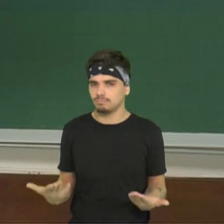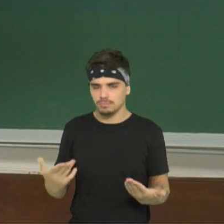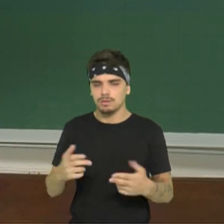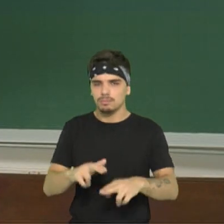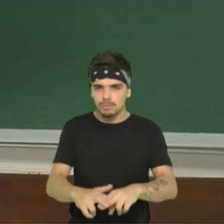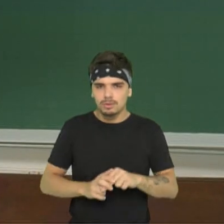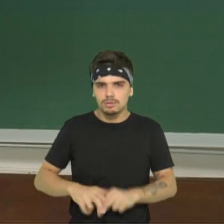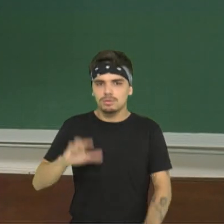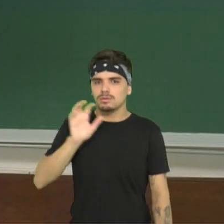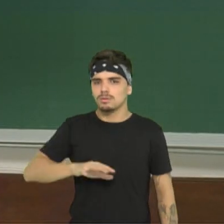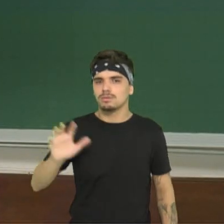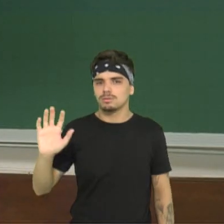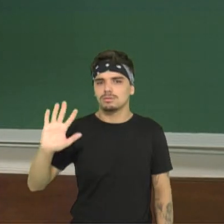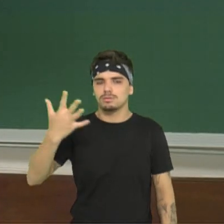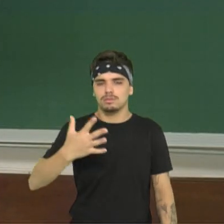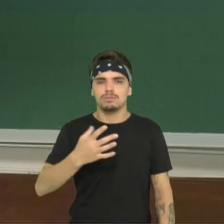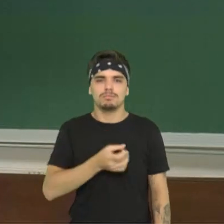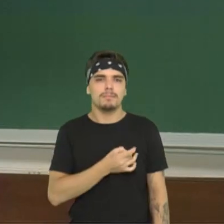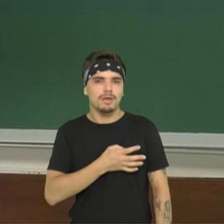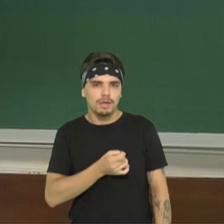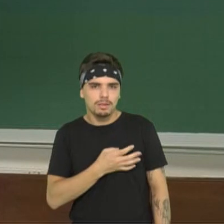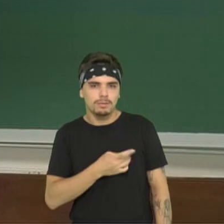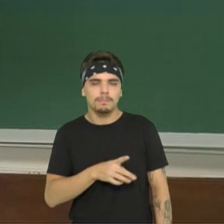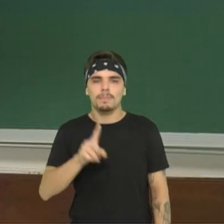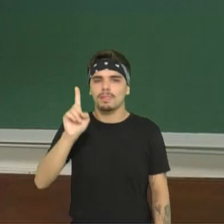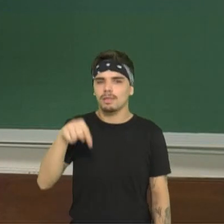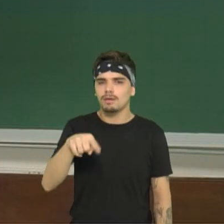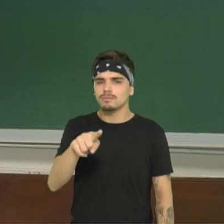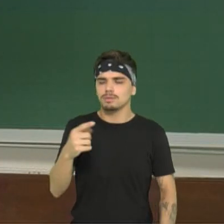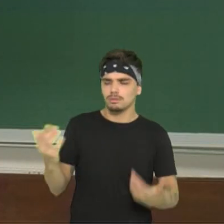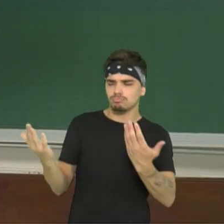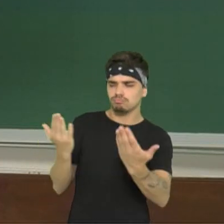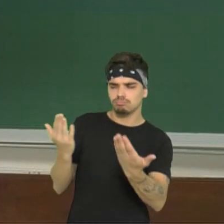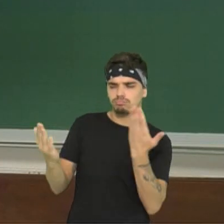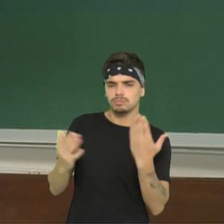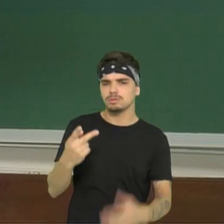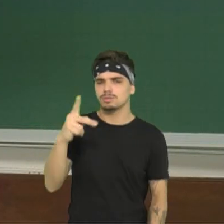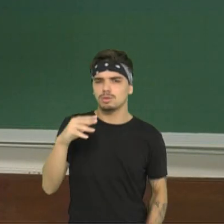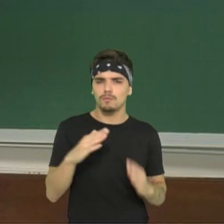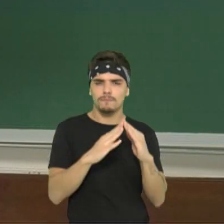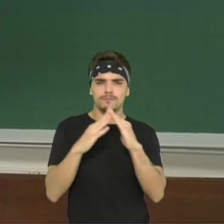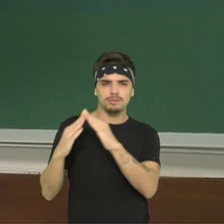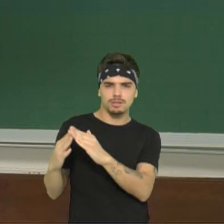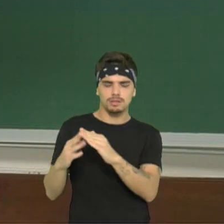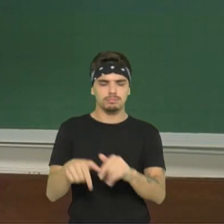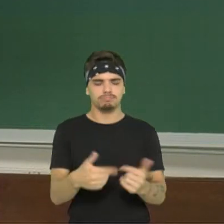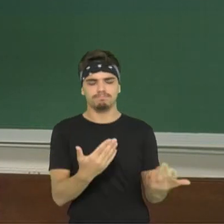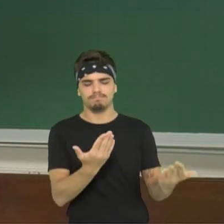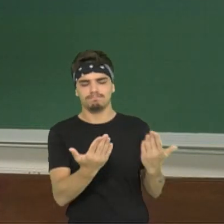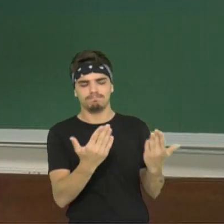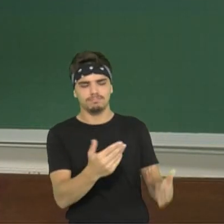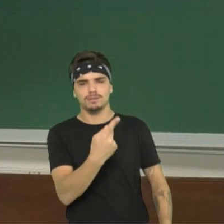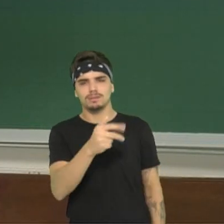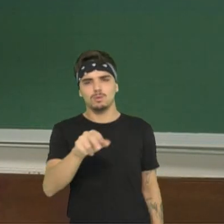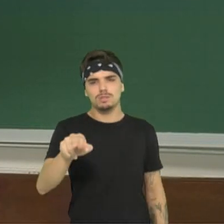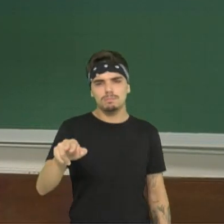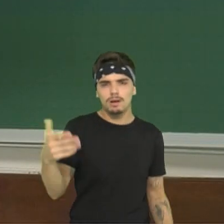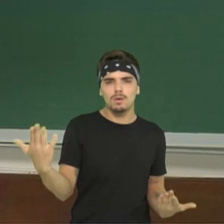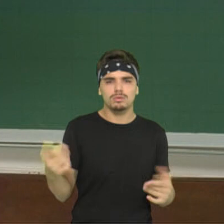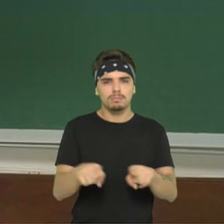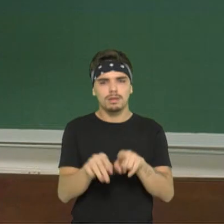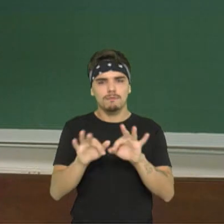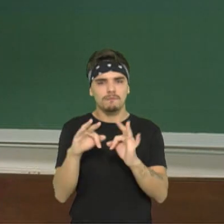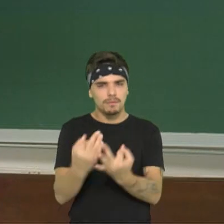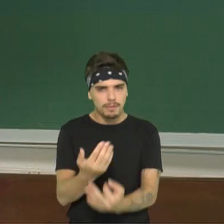Então, essa situação de terror é a situação de você desconfiar do seu vizinho, desconfiar dos seus irmãos, dos seus